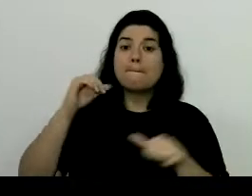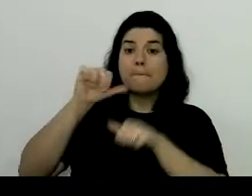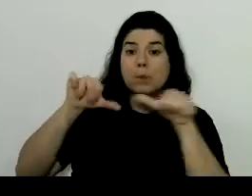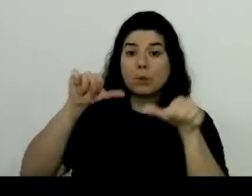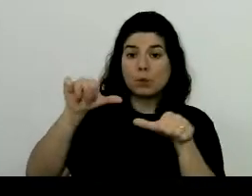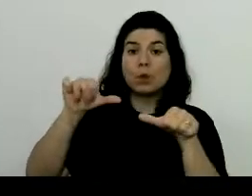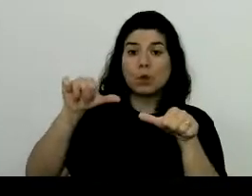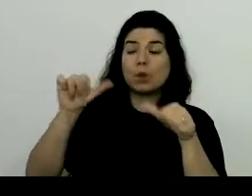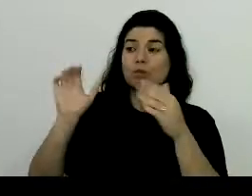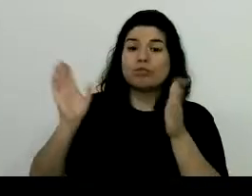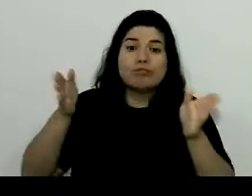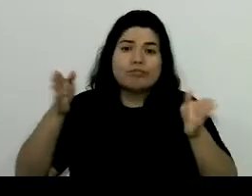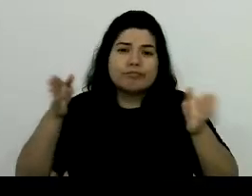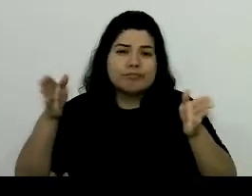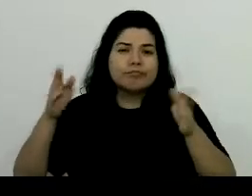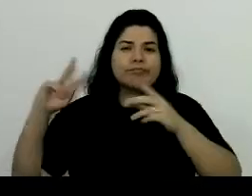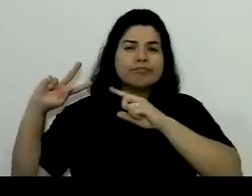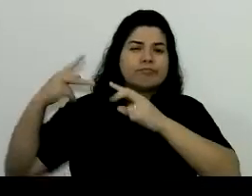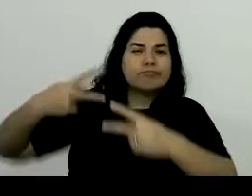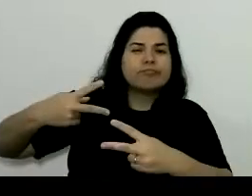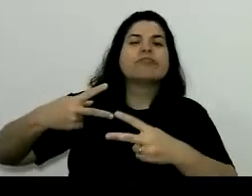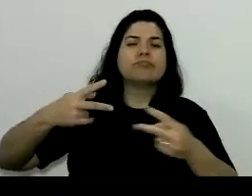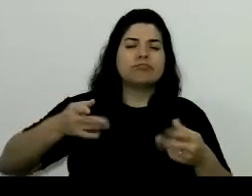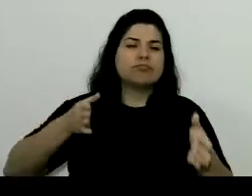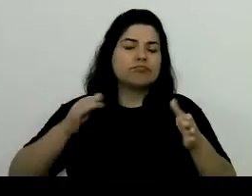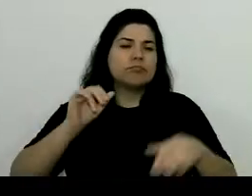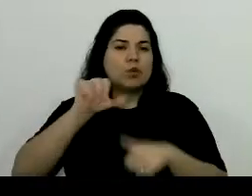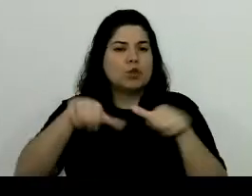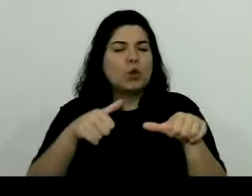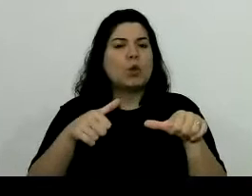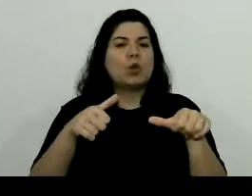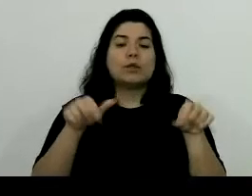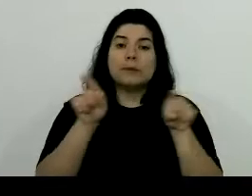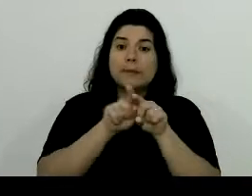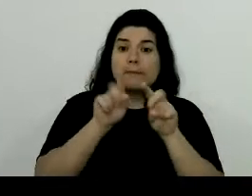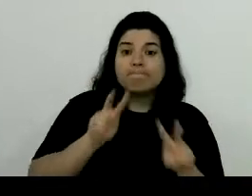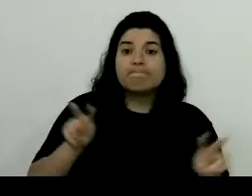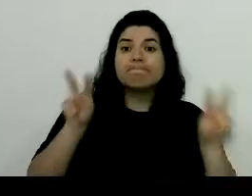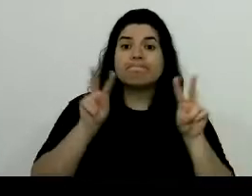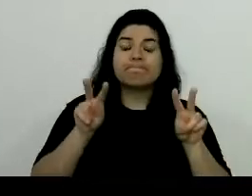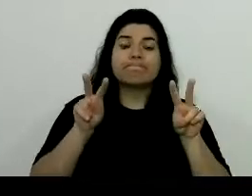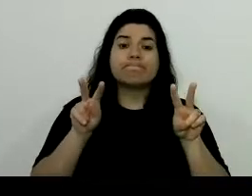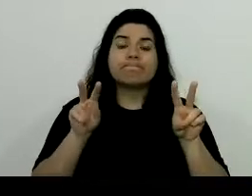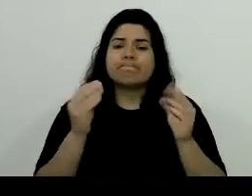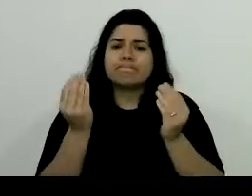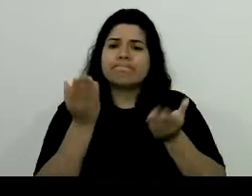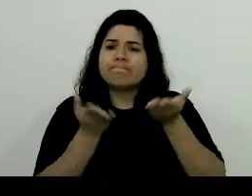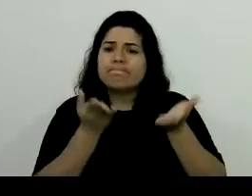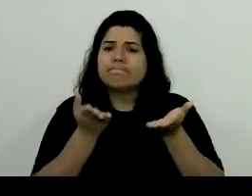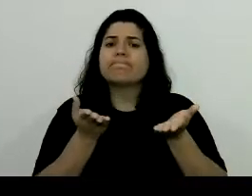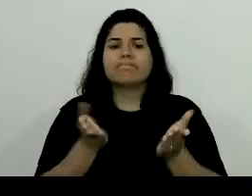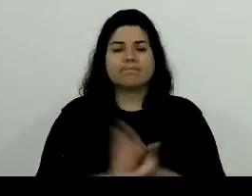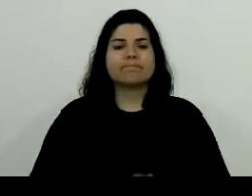nesses tempos, né, de enfoque, de abordagem, de visão desses arquivos e formas de tratamento,